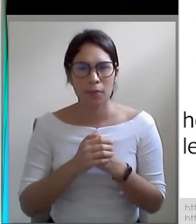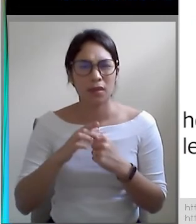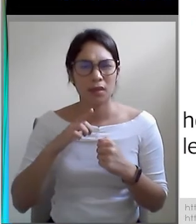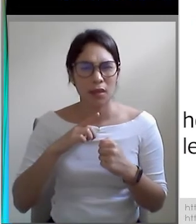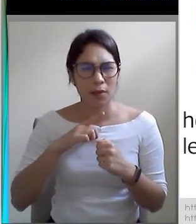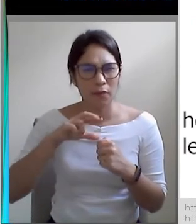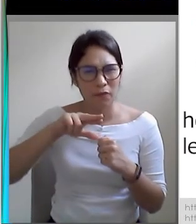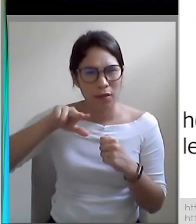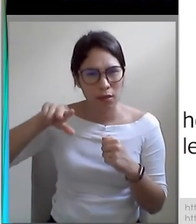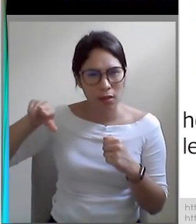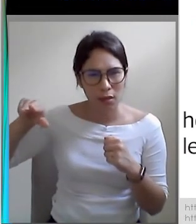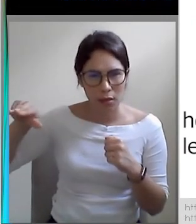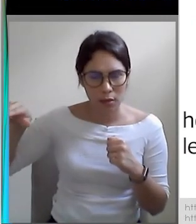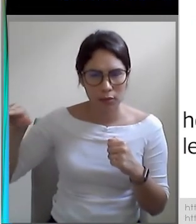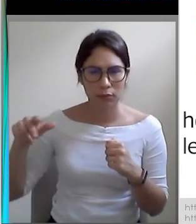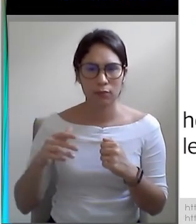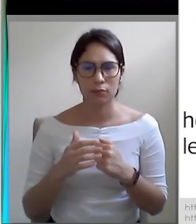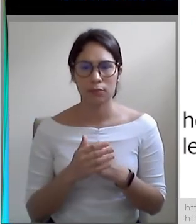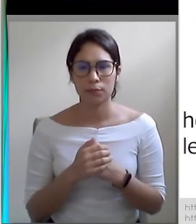heparansulfato